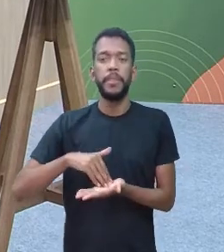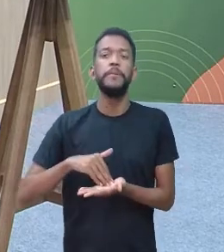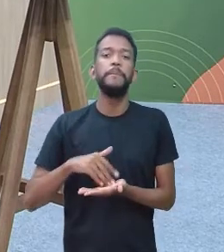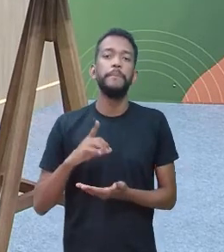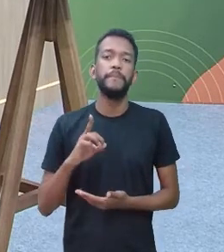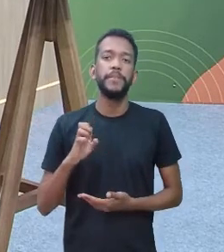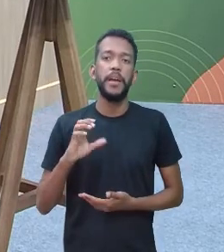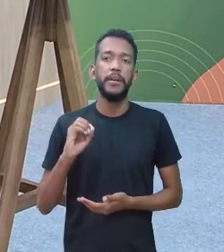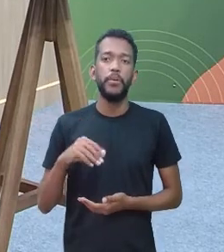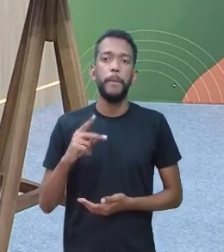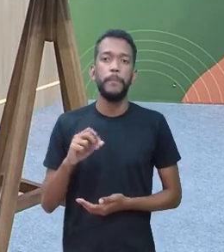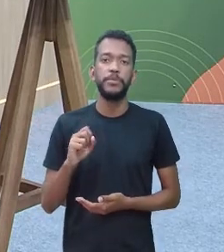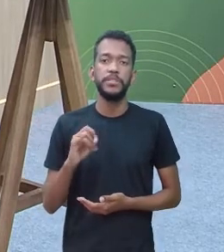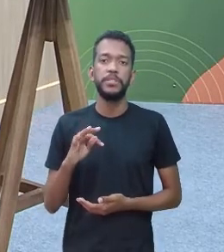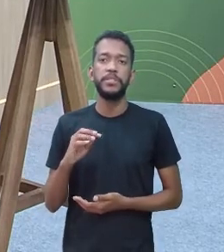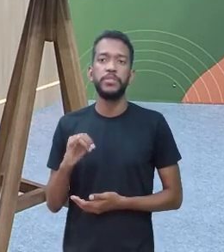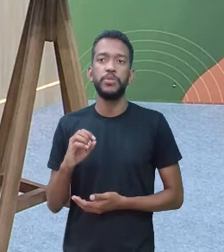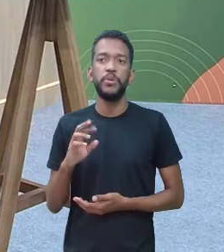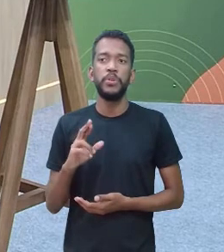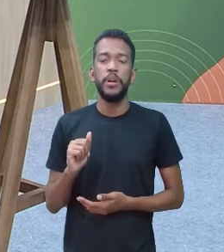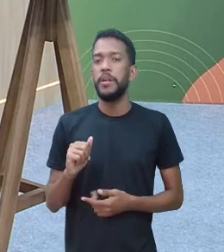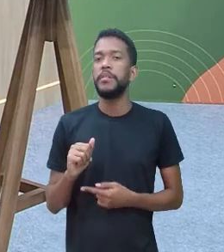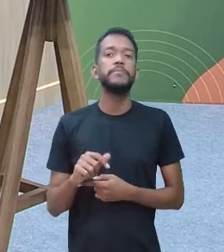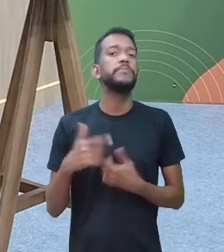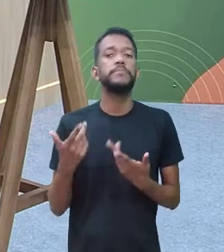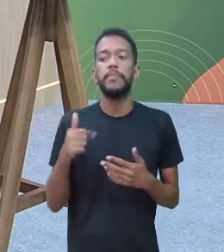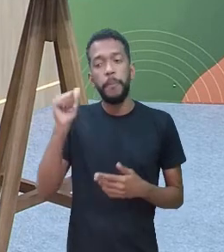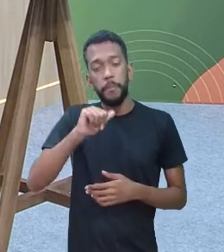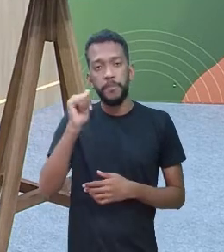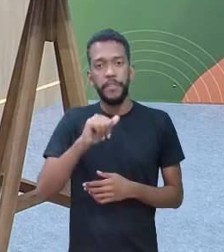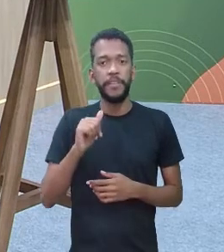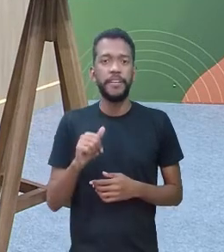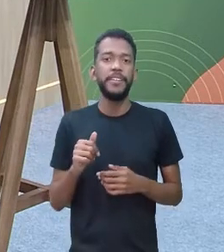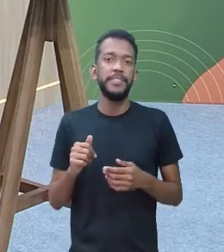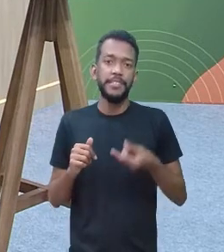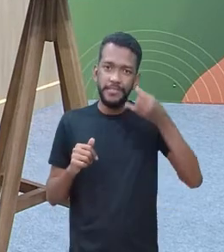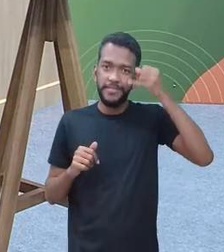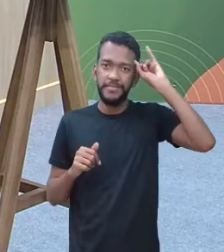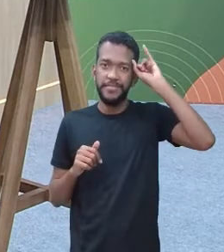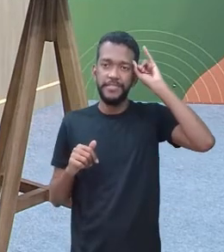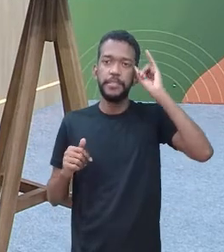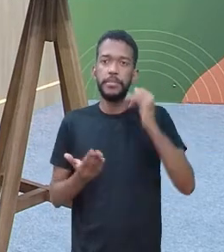ter que lembrar de que a vaca está se alimentando. Miguelito dá uma